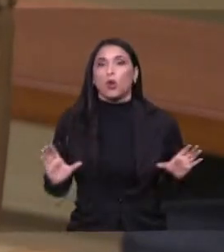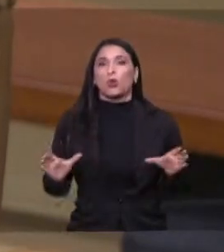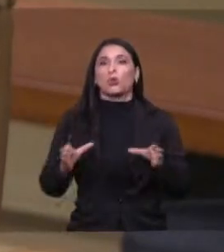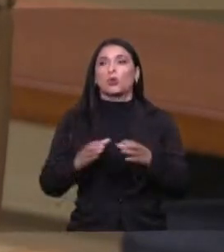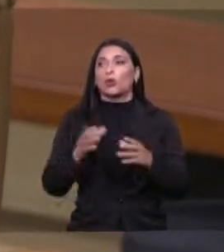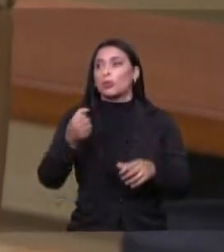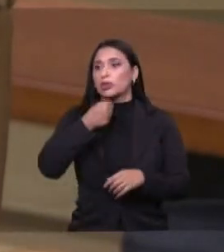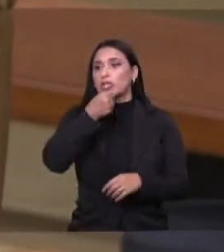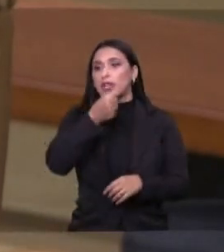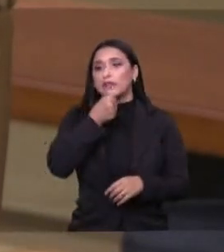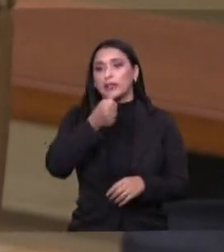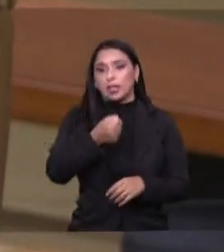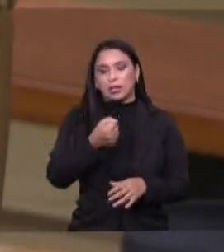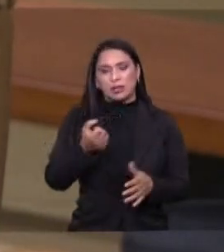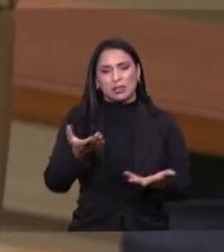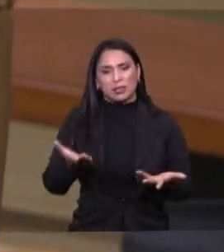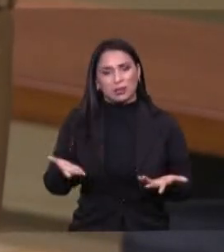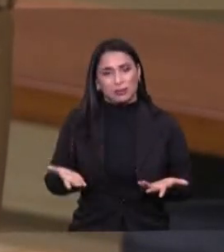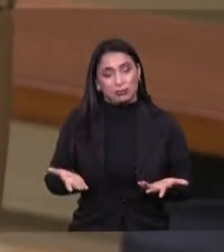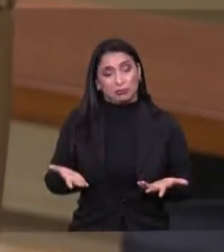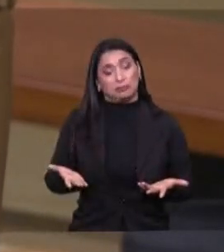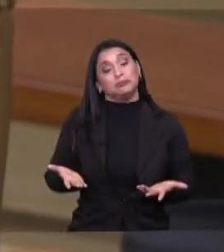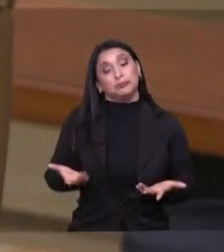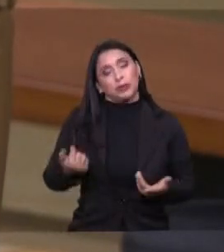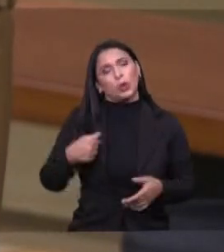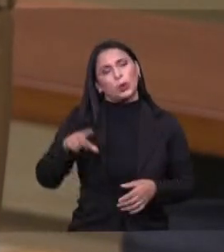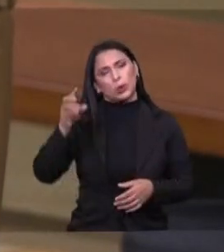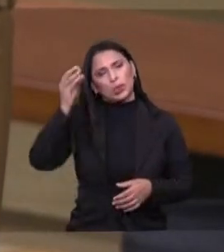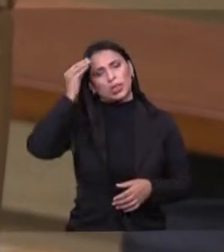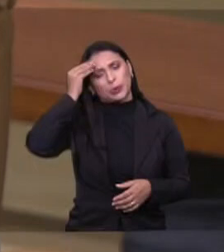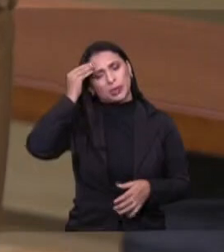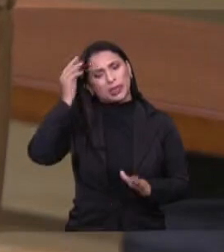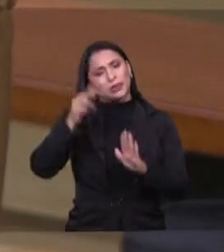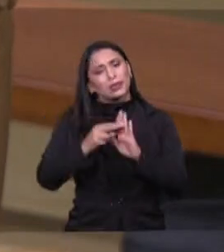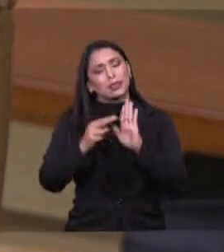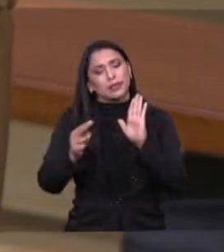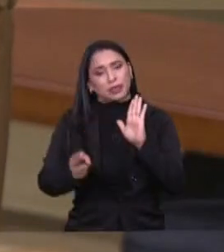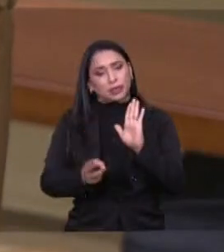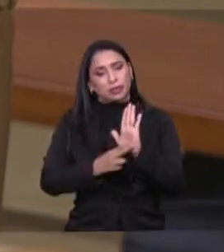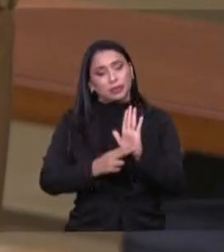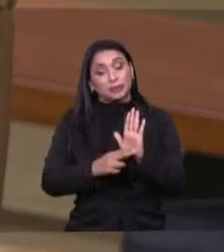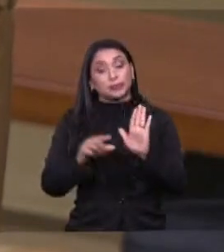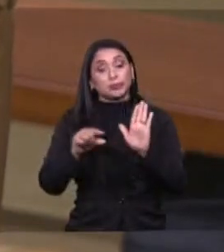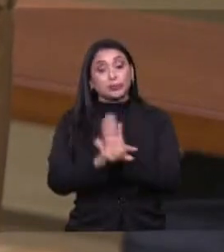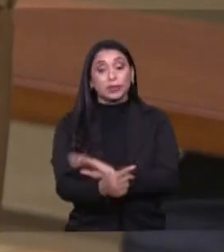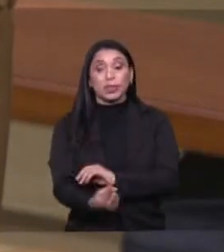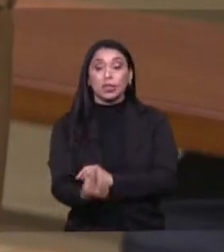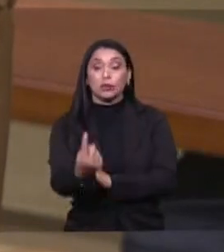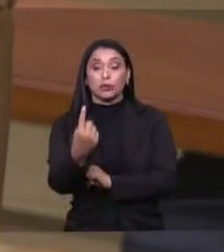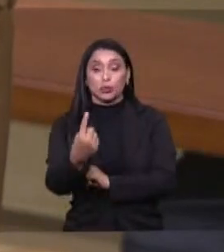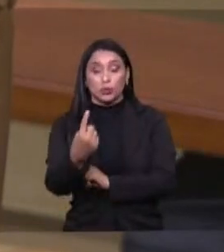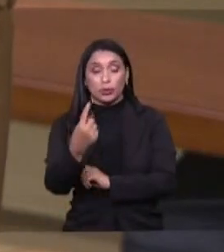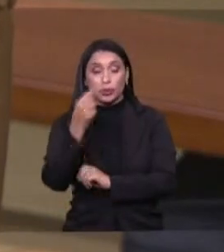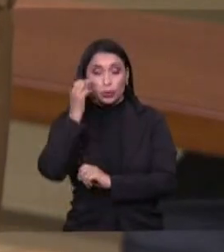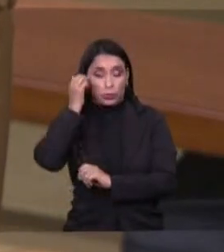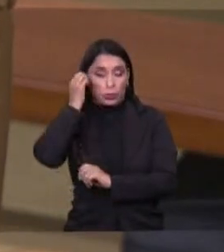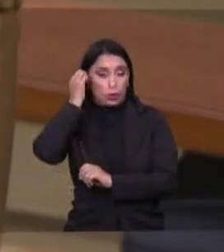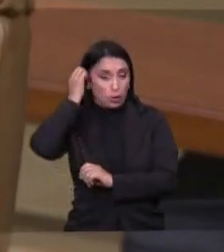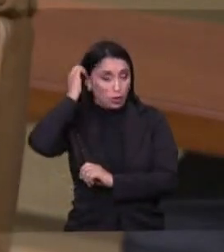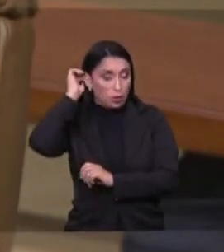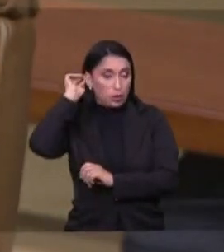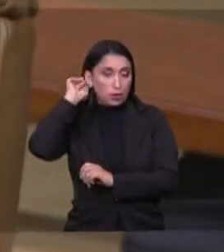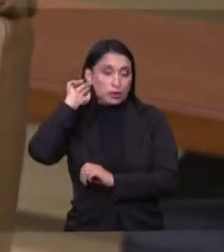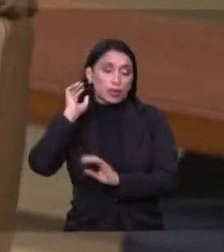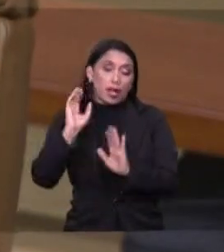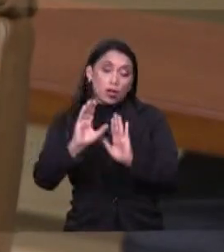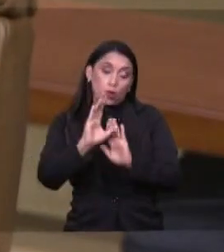coletiva. Aqui, o que eu entendo é que essa norma, até porque o parágrafo único, como Vossa Excelência disse, se refere